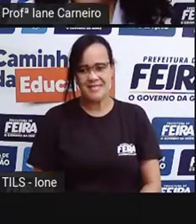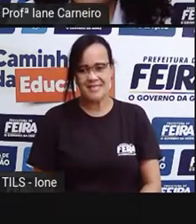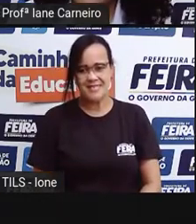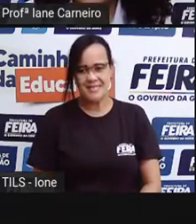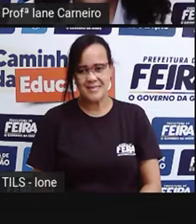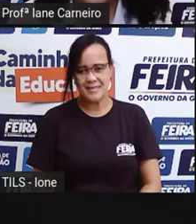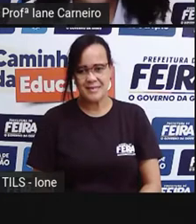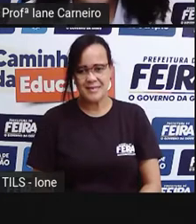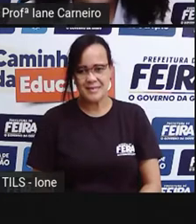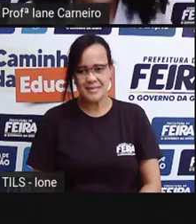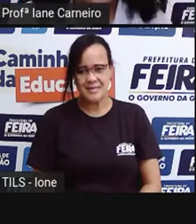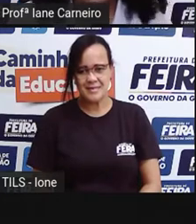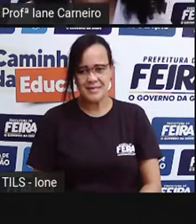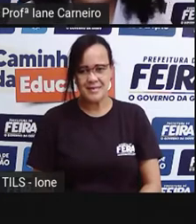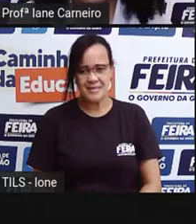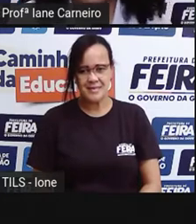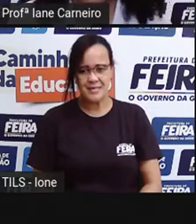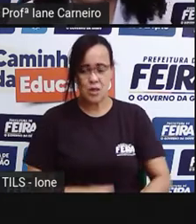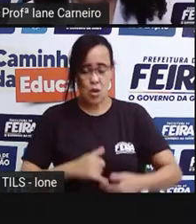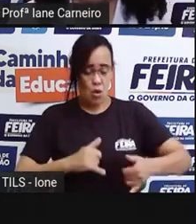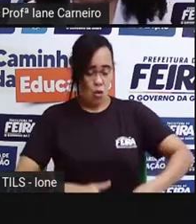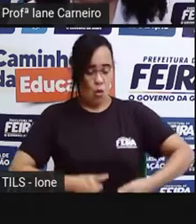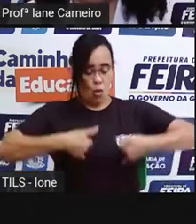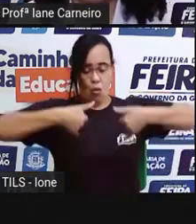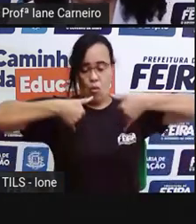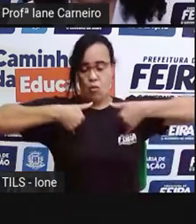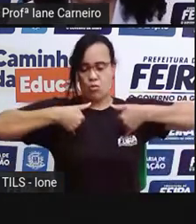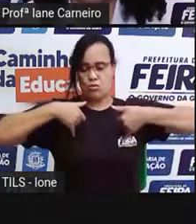Não faz mal ter orgulho de si mesmo.